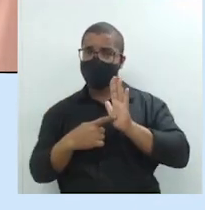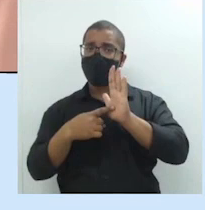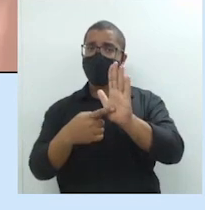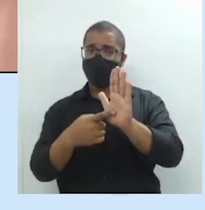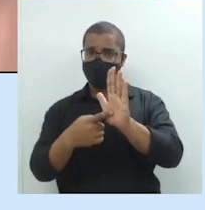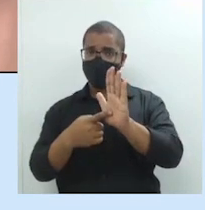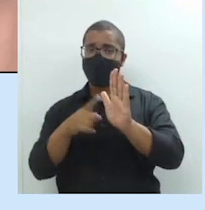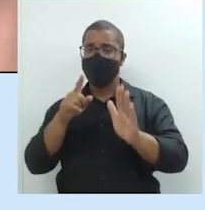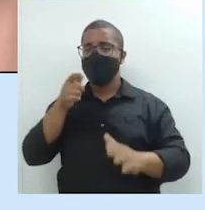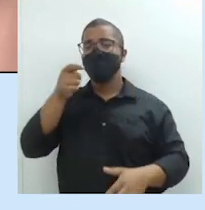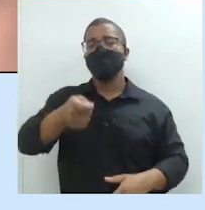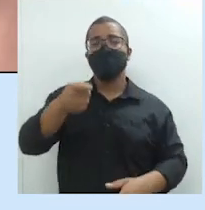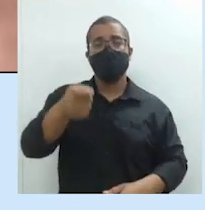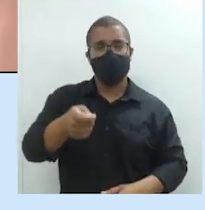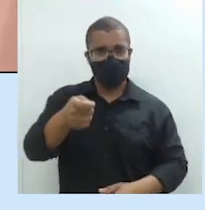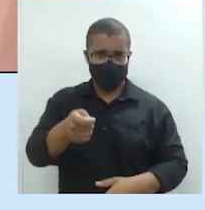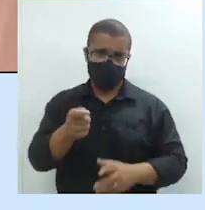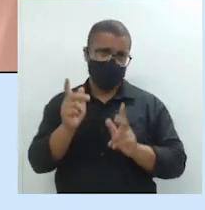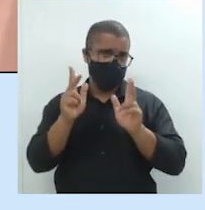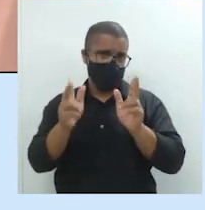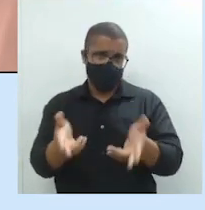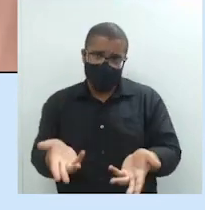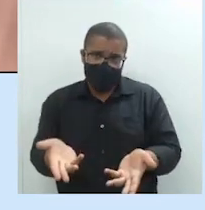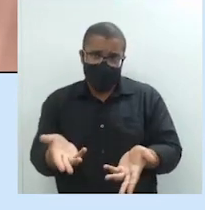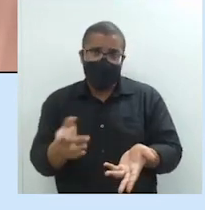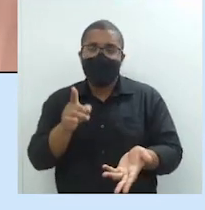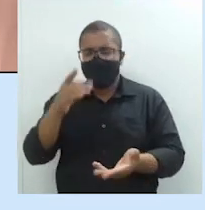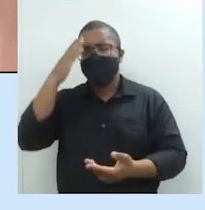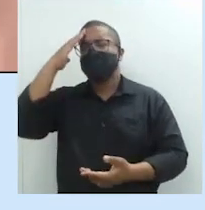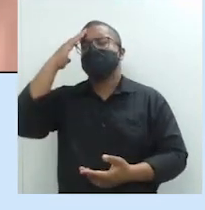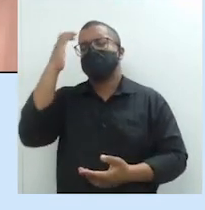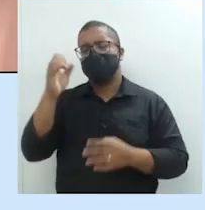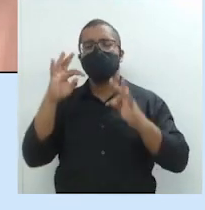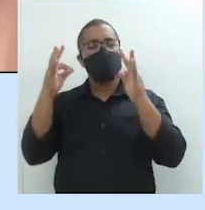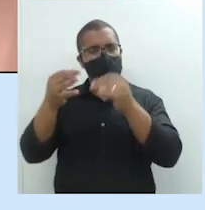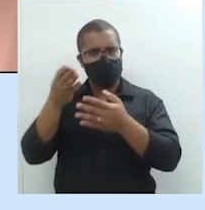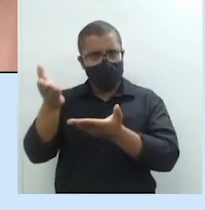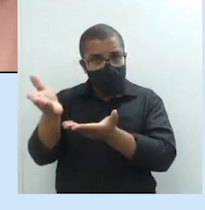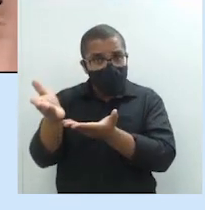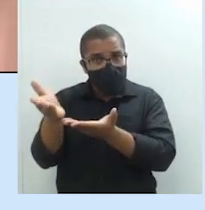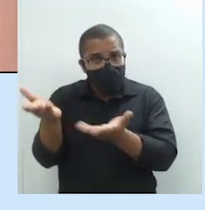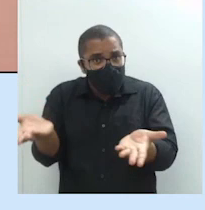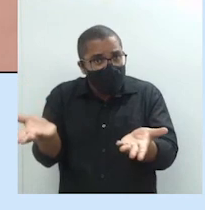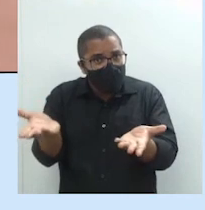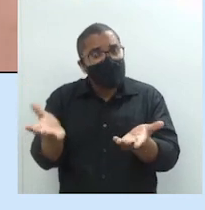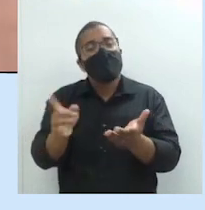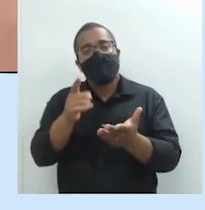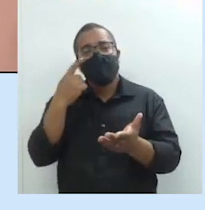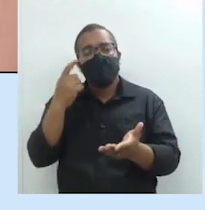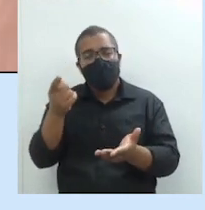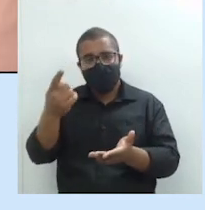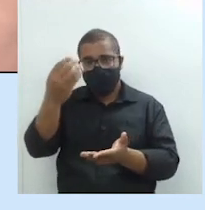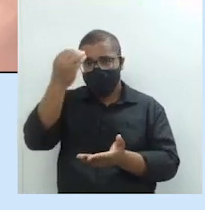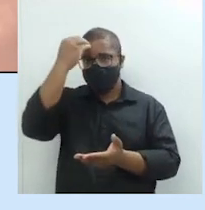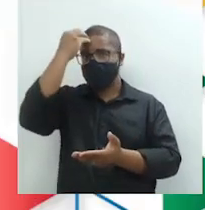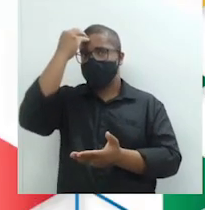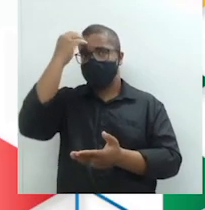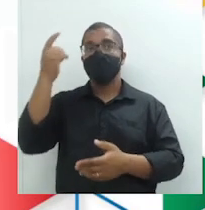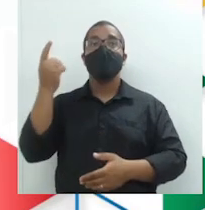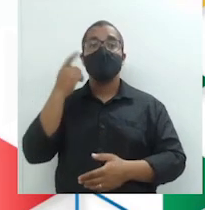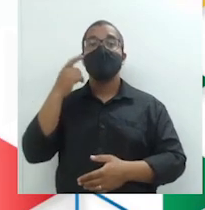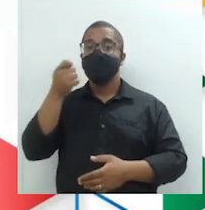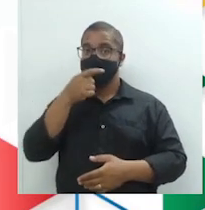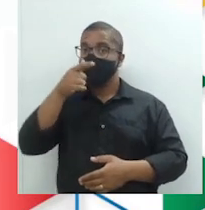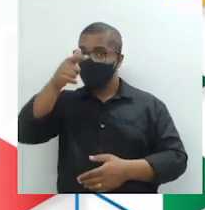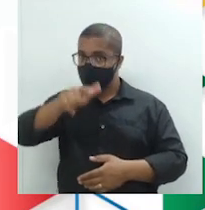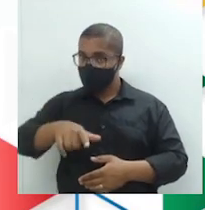está impondo, e ele é quem sabe. Então, grave bem aqui. Olhem essa charge